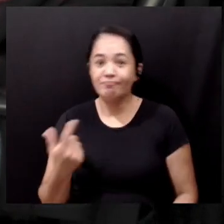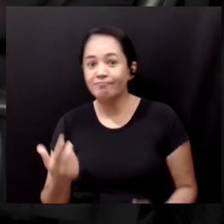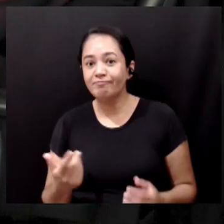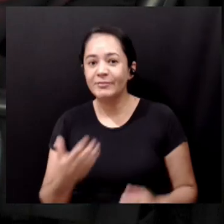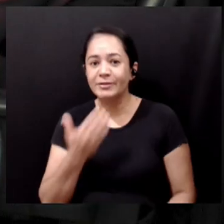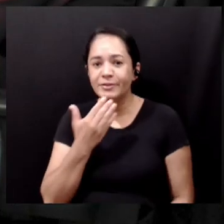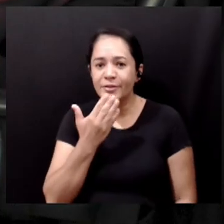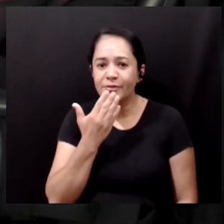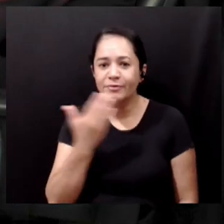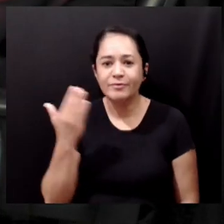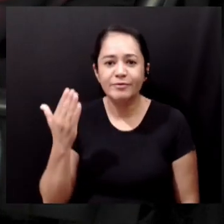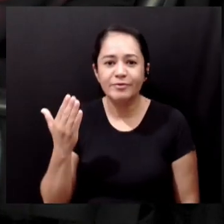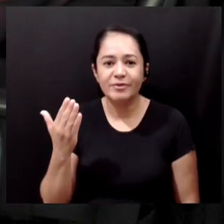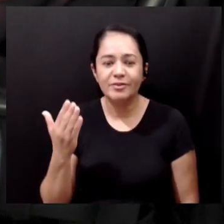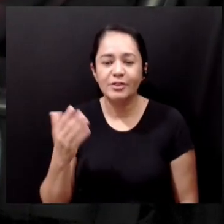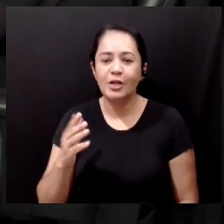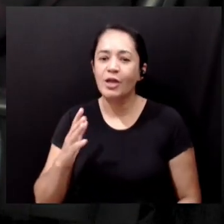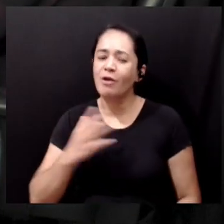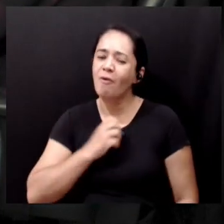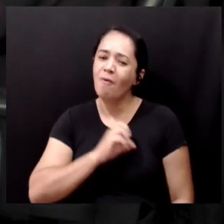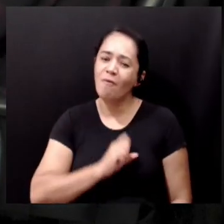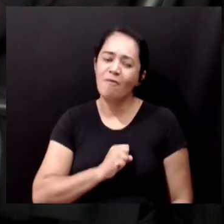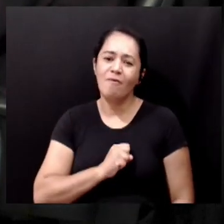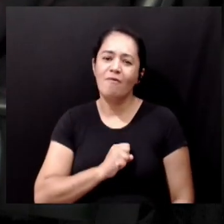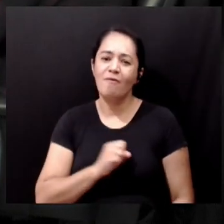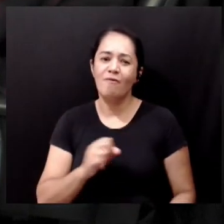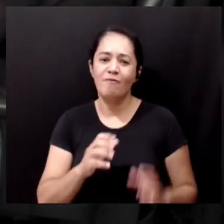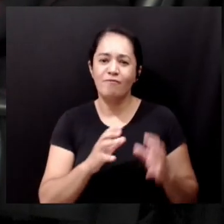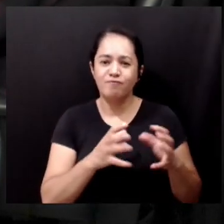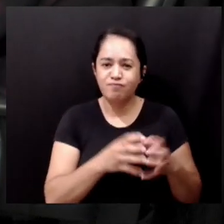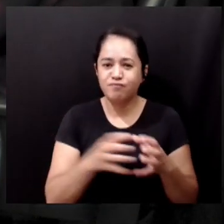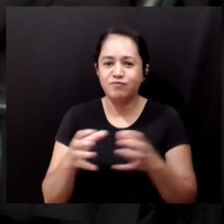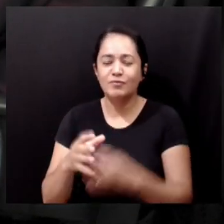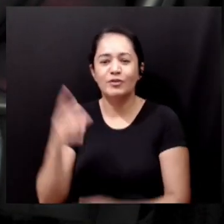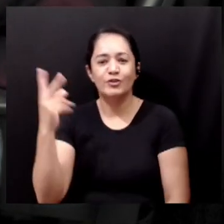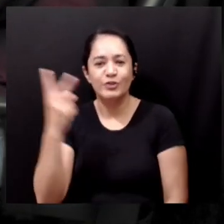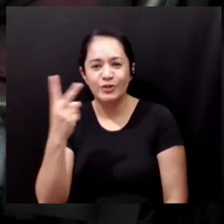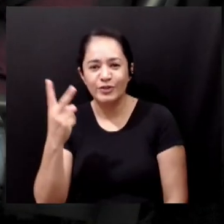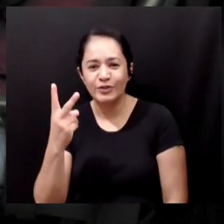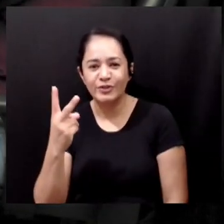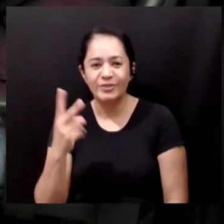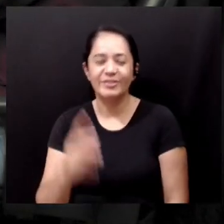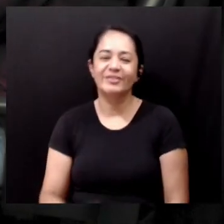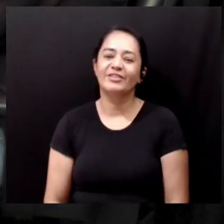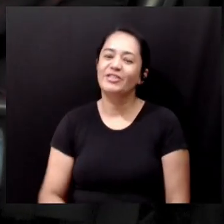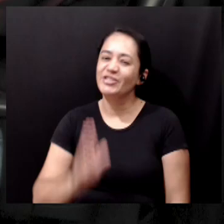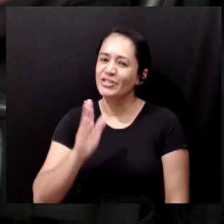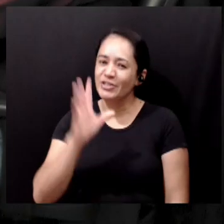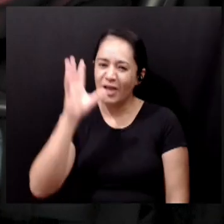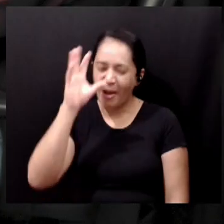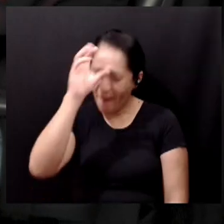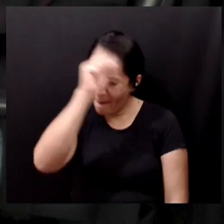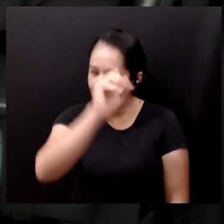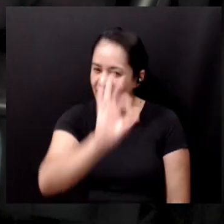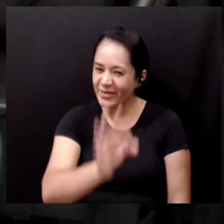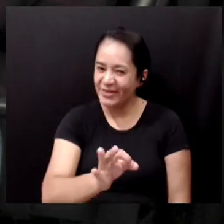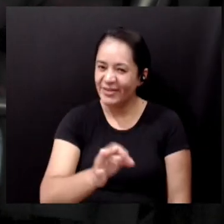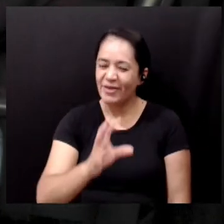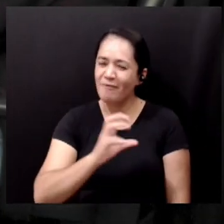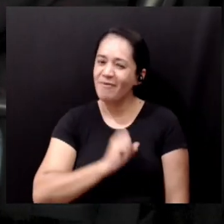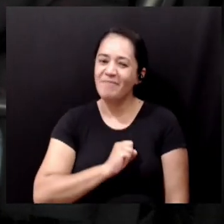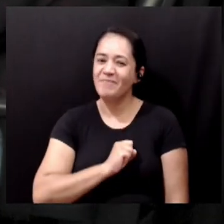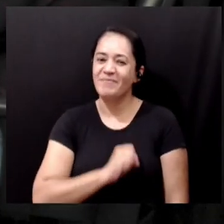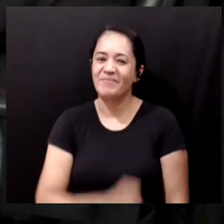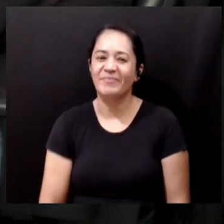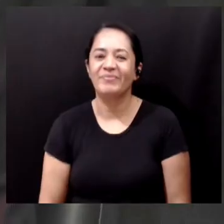adoro os 2 times da cidade. Ah, então tá. Olha, já aprendeu certinho. Já aprendeu certinho. Adoro os 2 times da cidade. Os 2 times da cidade